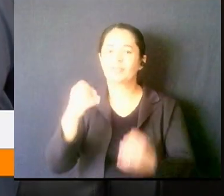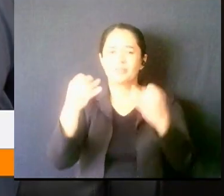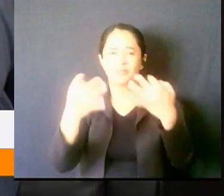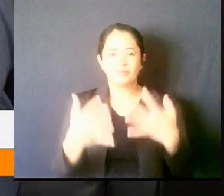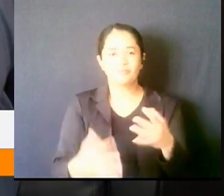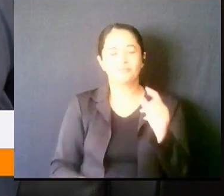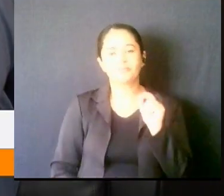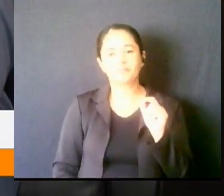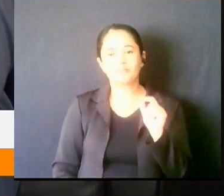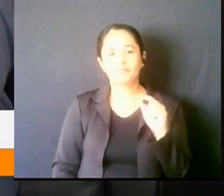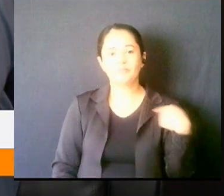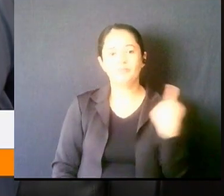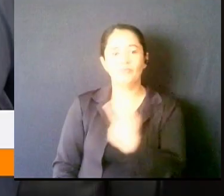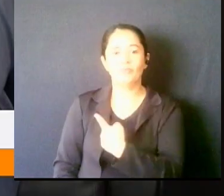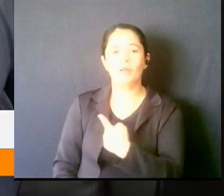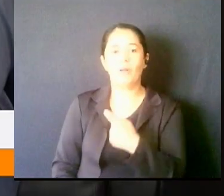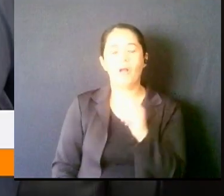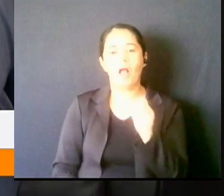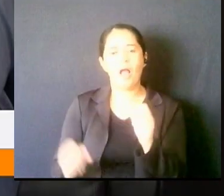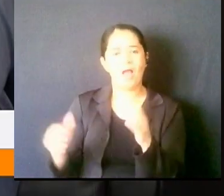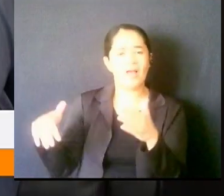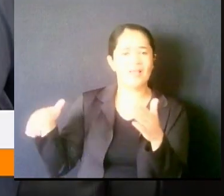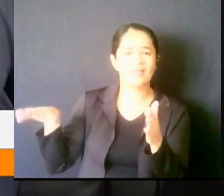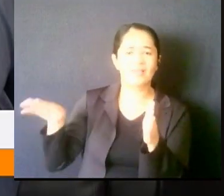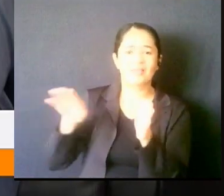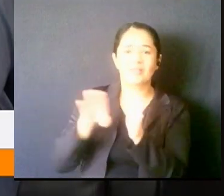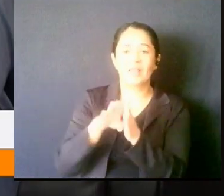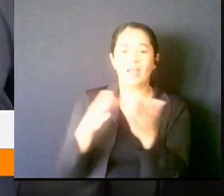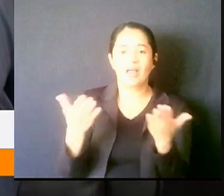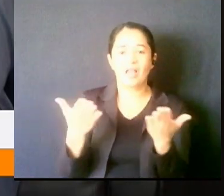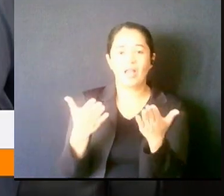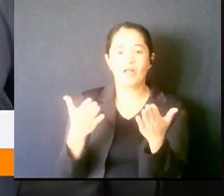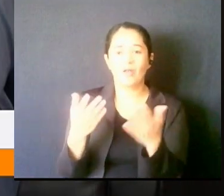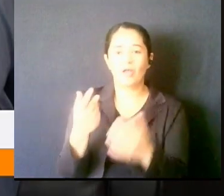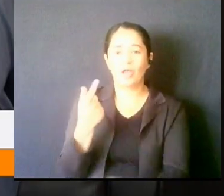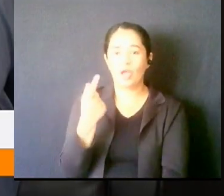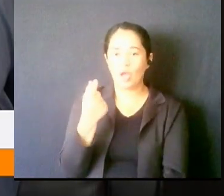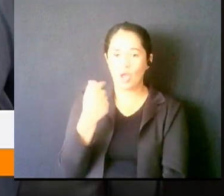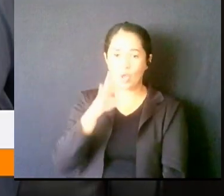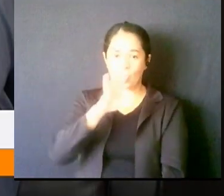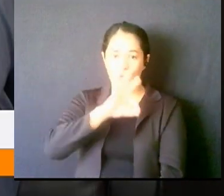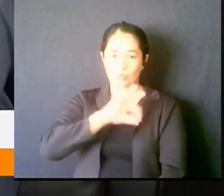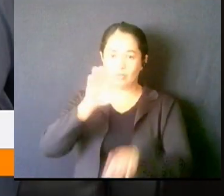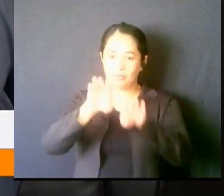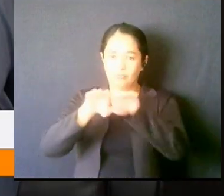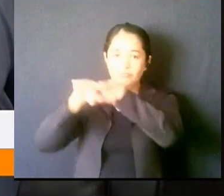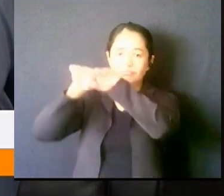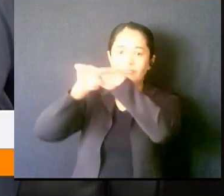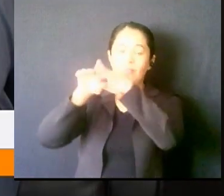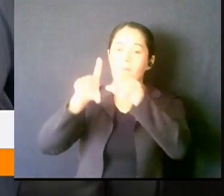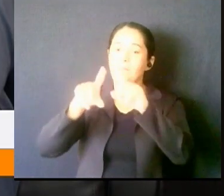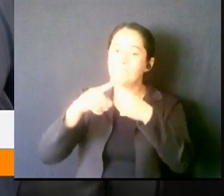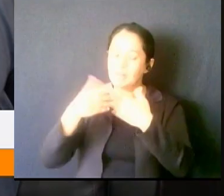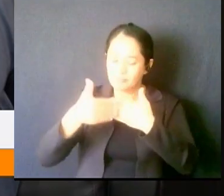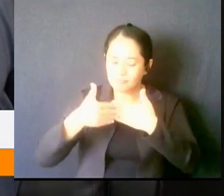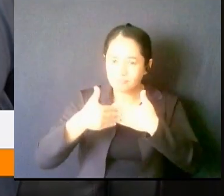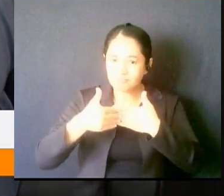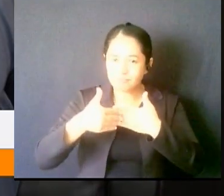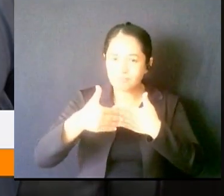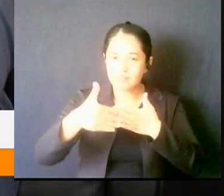pode até agora ter igualado o salário com os homens. Mas a partir do momento que a gente